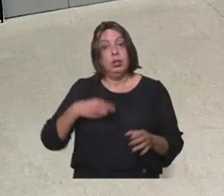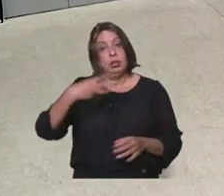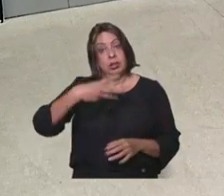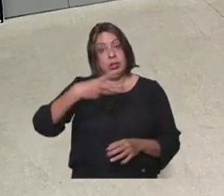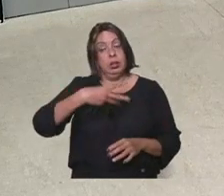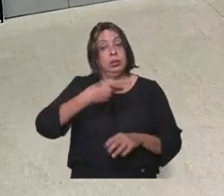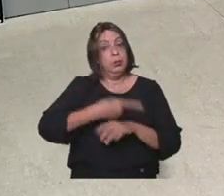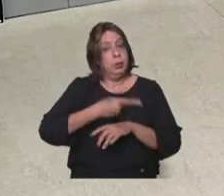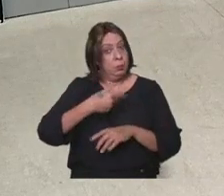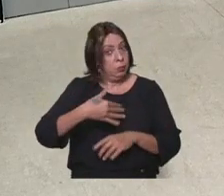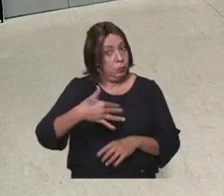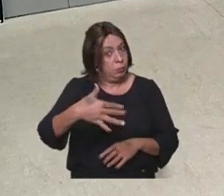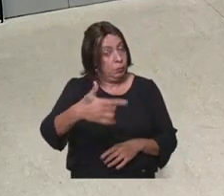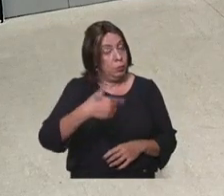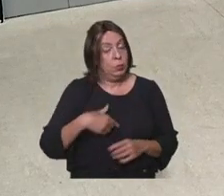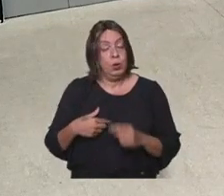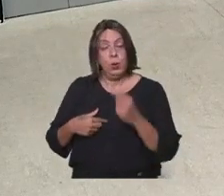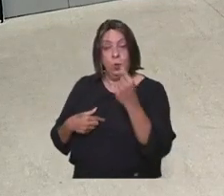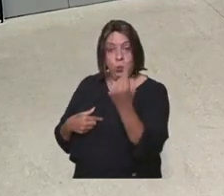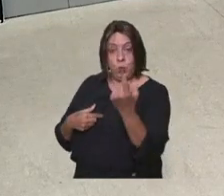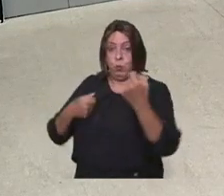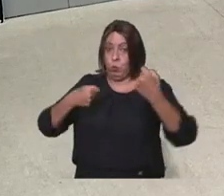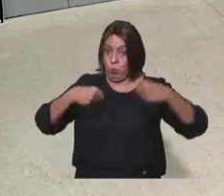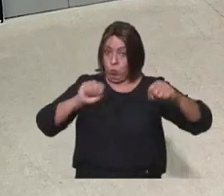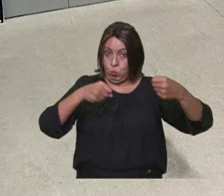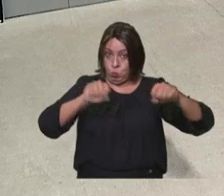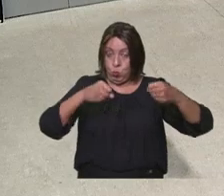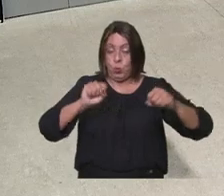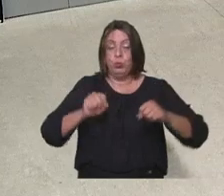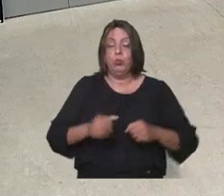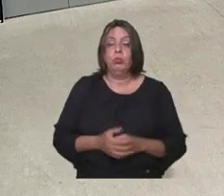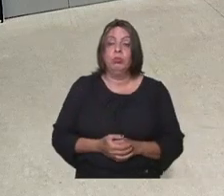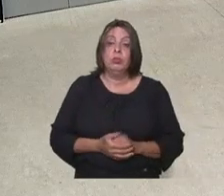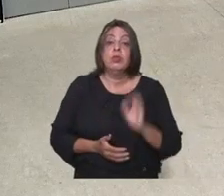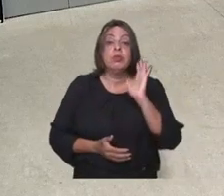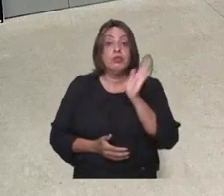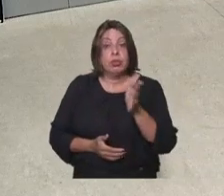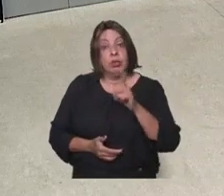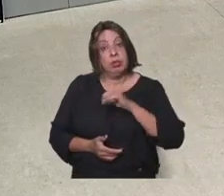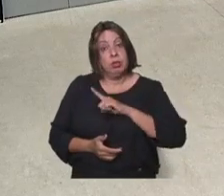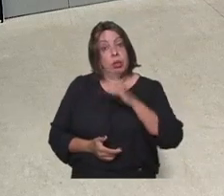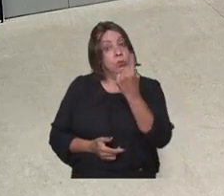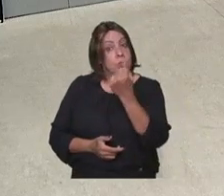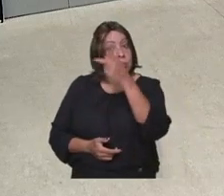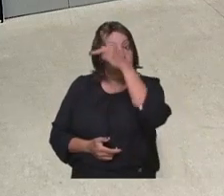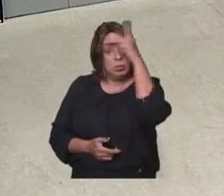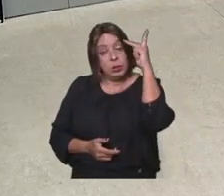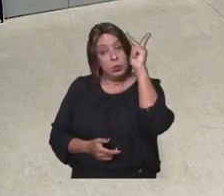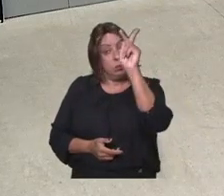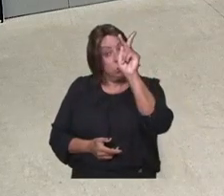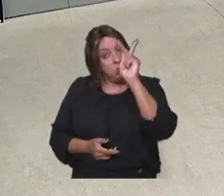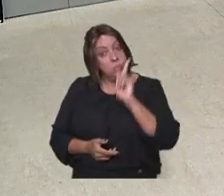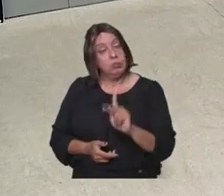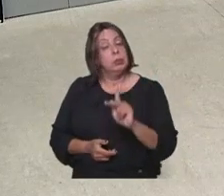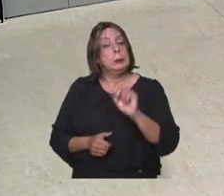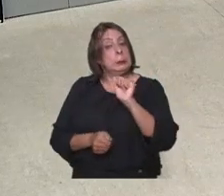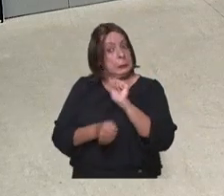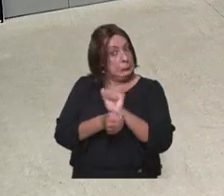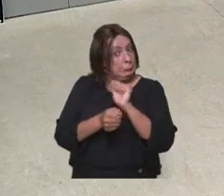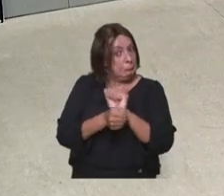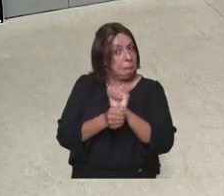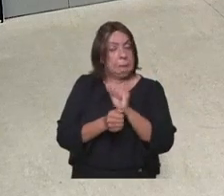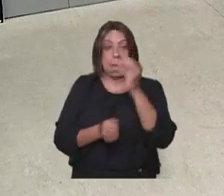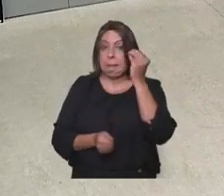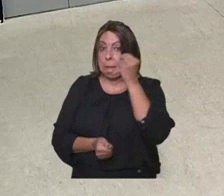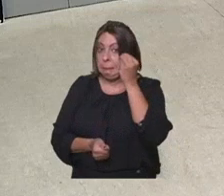prêmio em andamento, uma moto Honda CG, tá valendo aí. Já tem aí um candidato, tá? Já tem um título querendo levar,